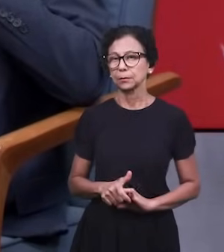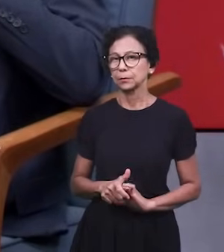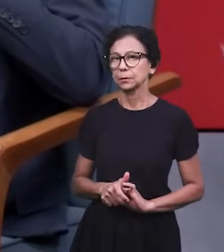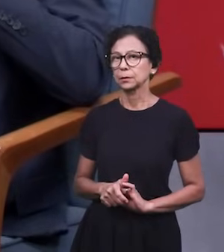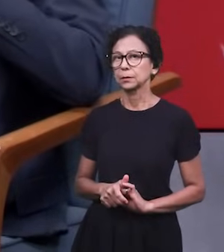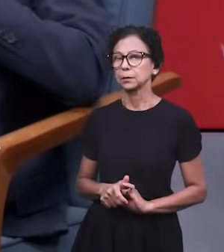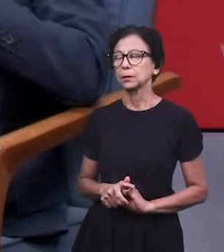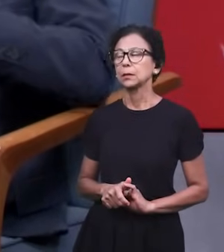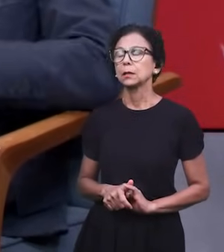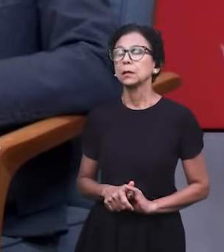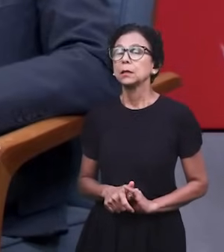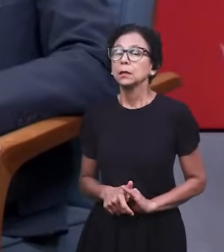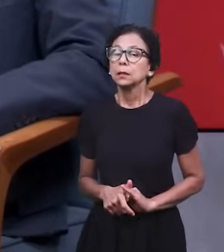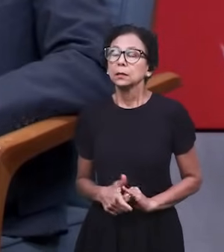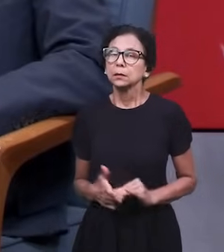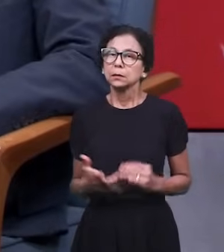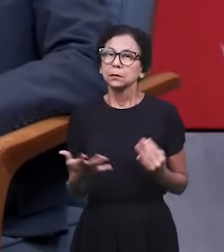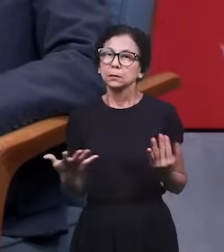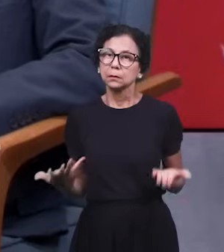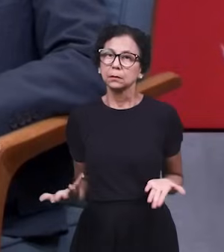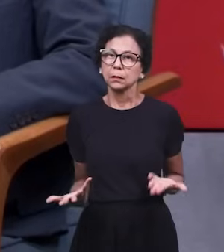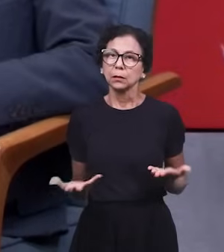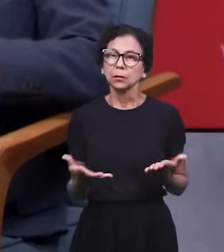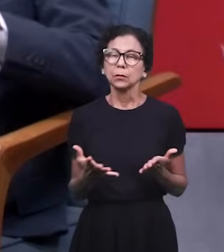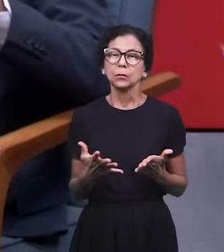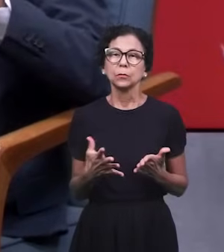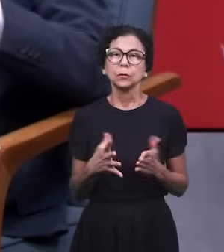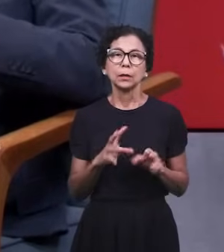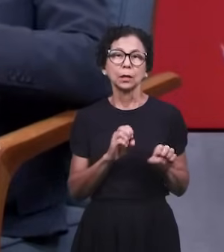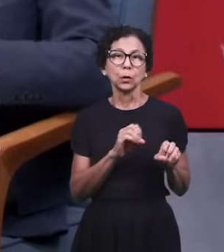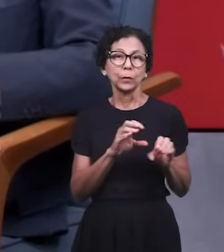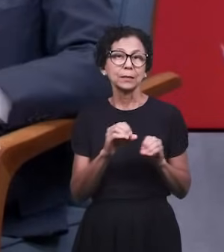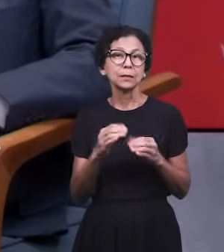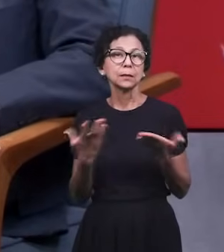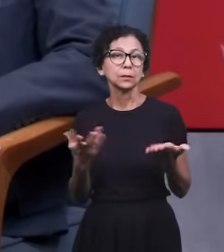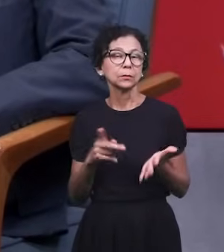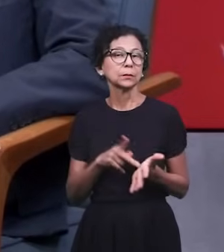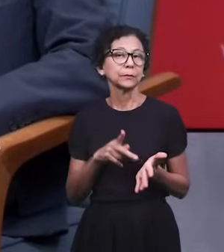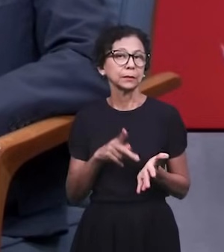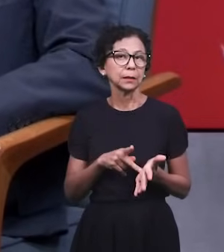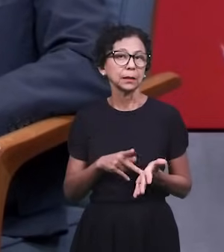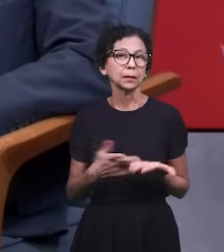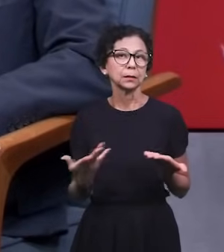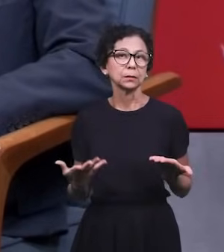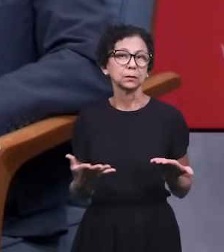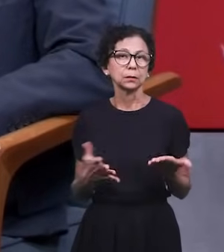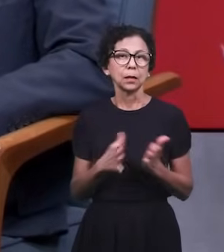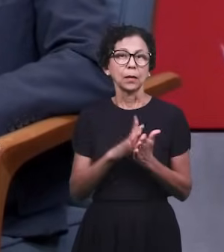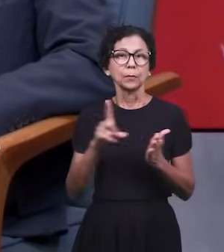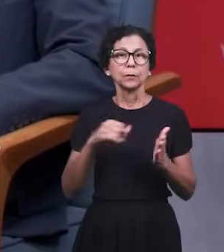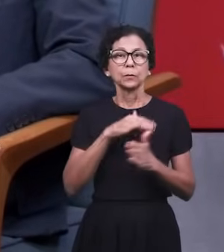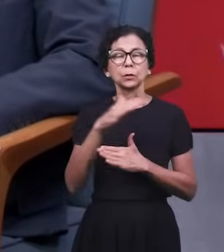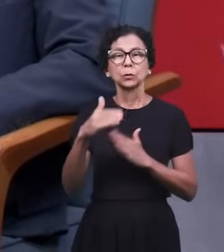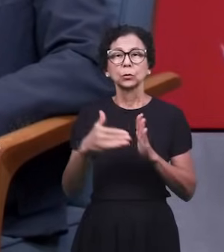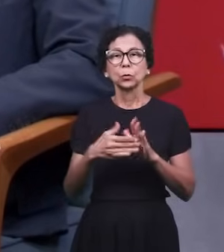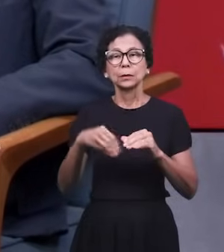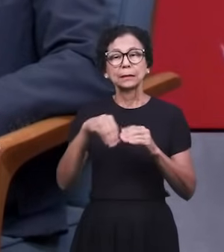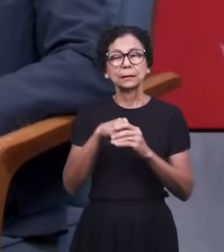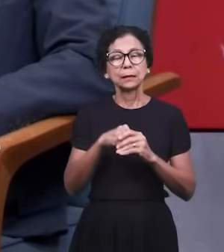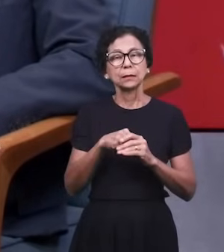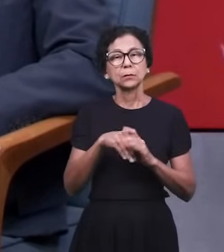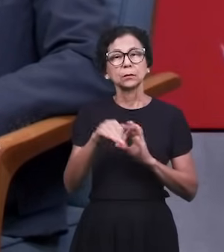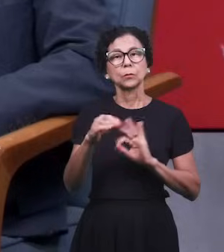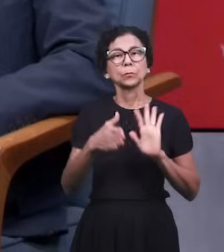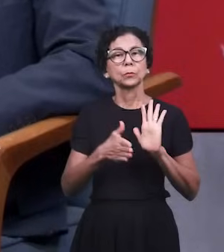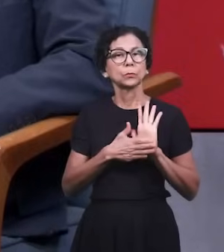porque a palavra toda é um projeto completo. E por isso nós temos que estar